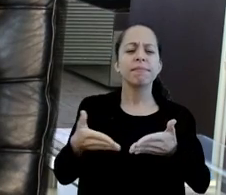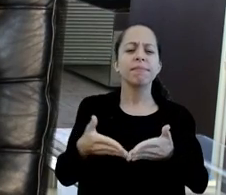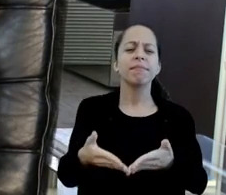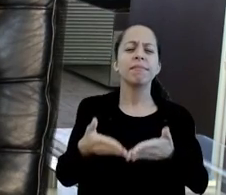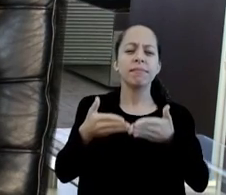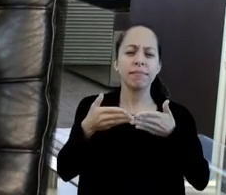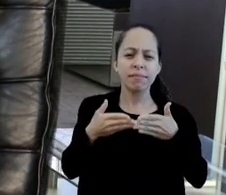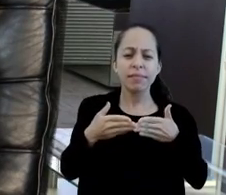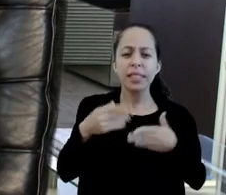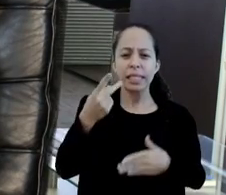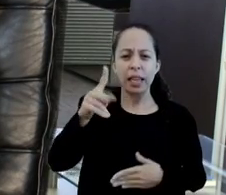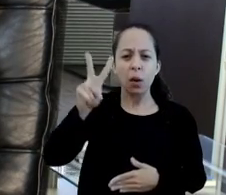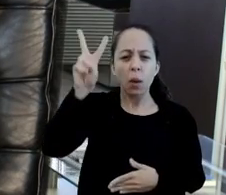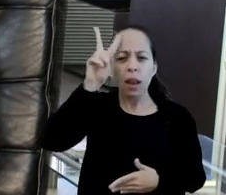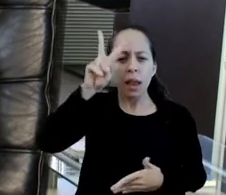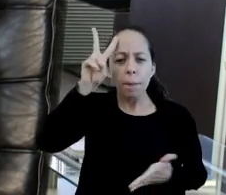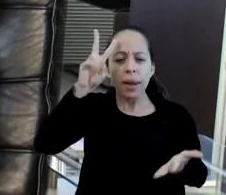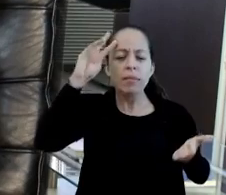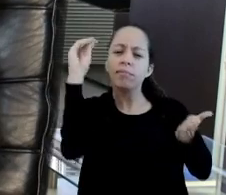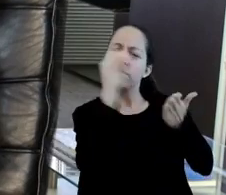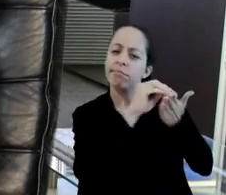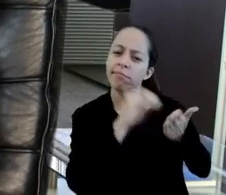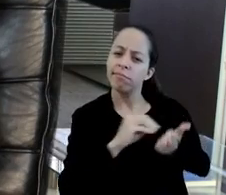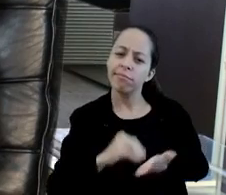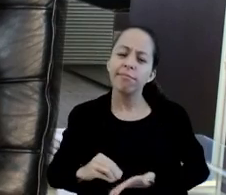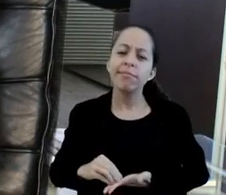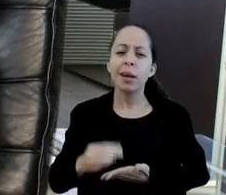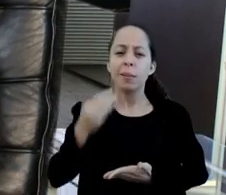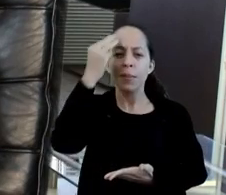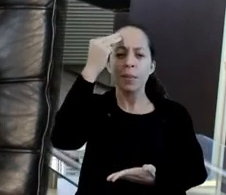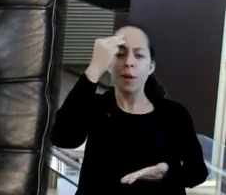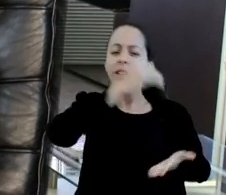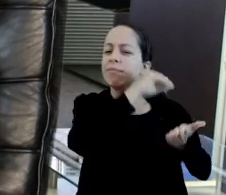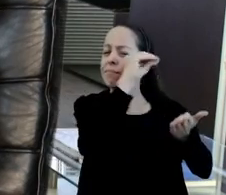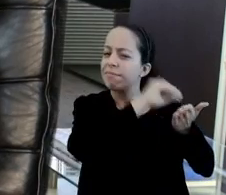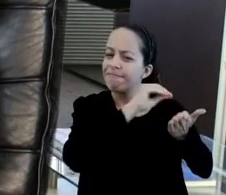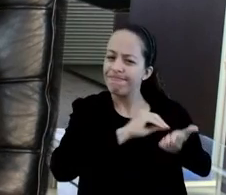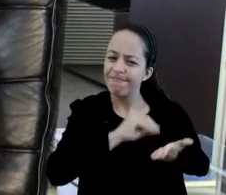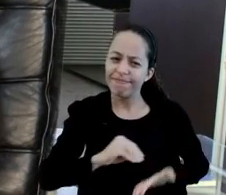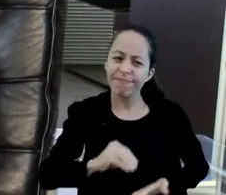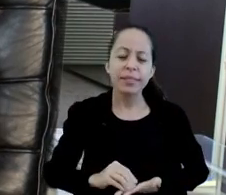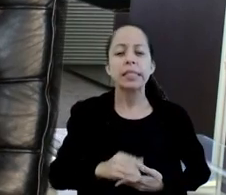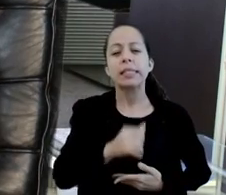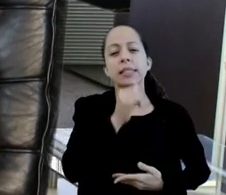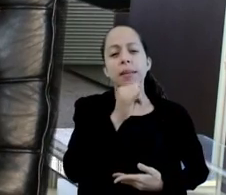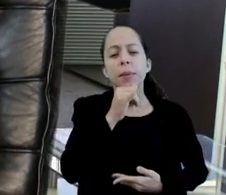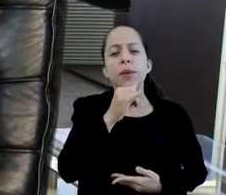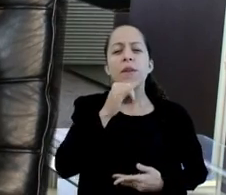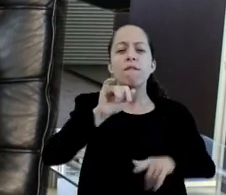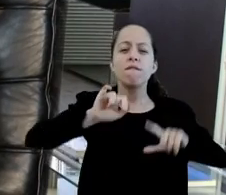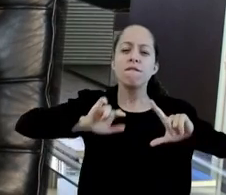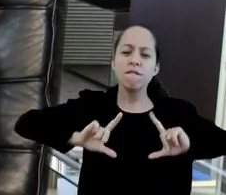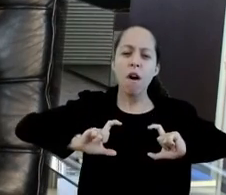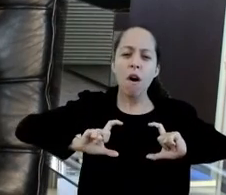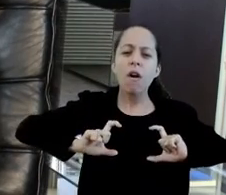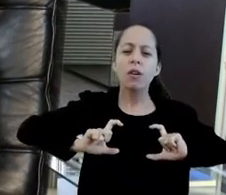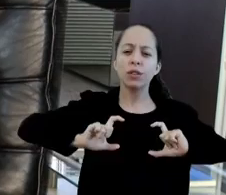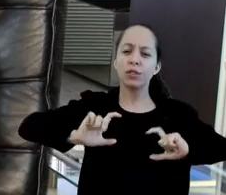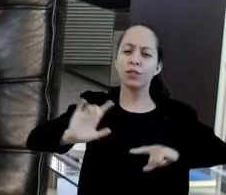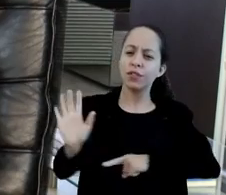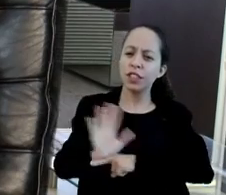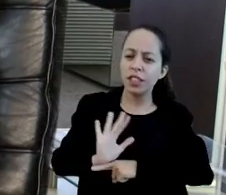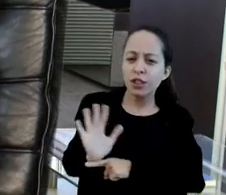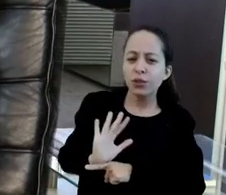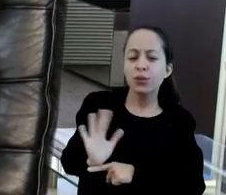suas memórias do modo que quiserem, em forma de fotos, em forma de vídeos, nesse